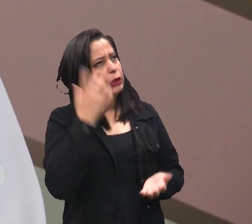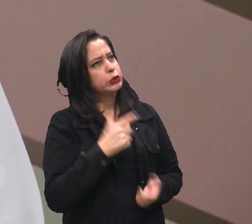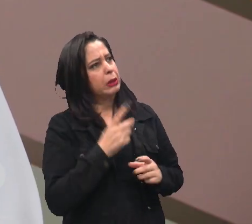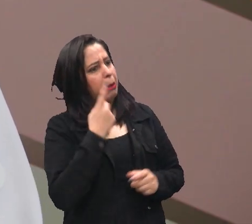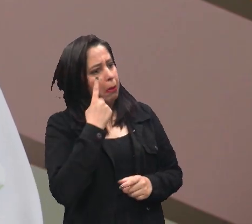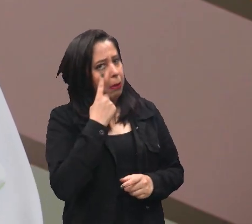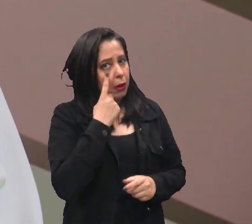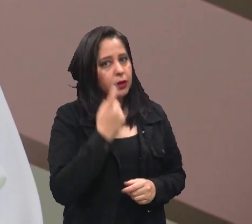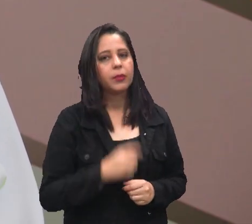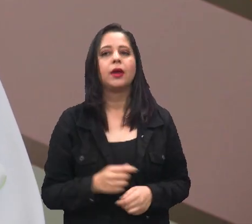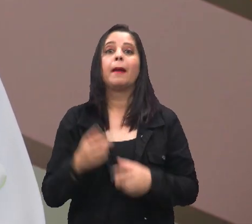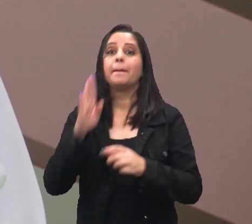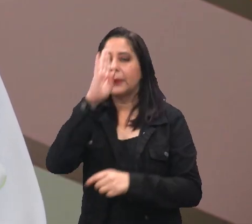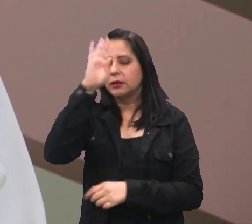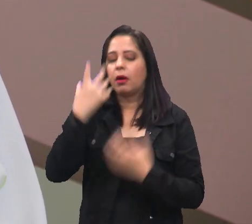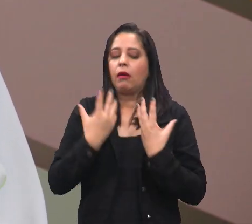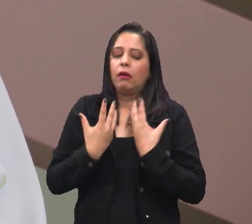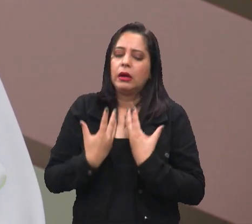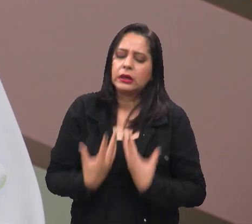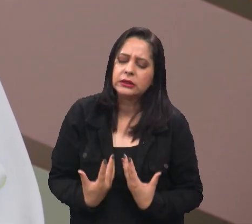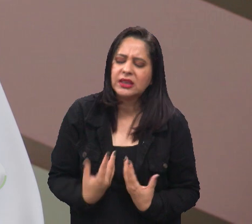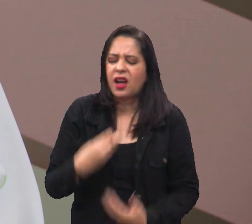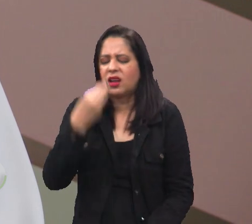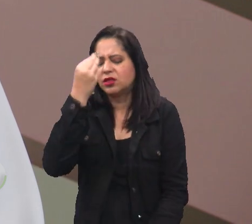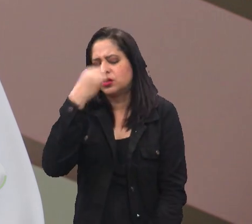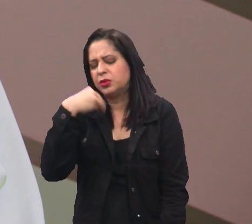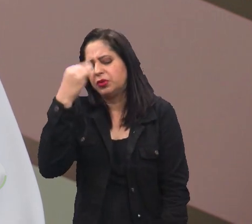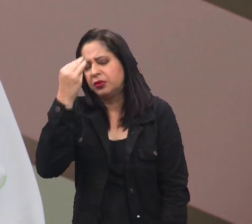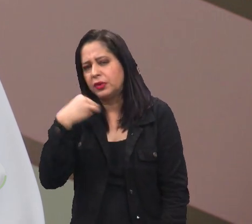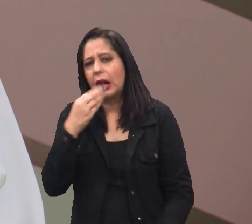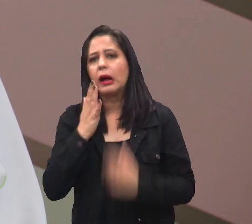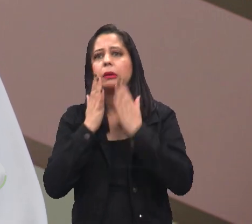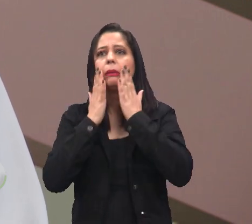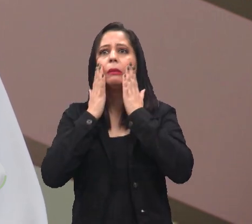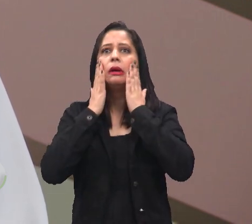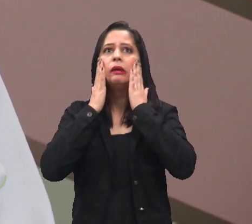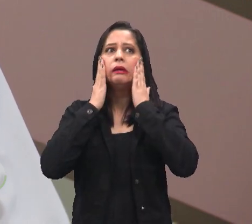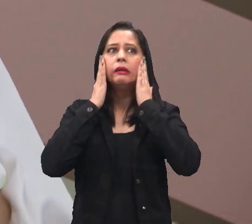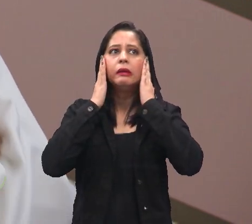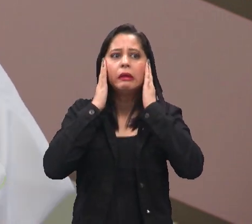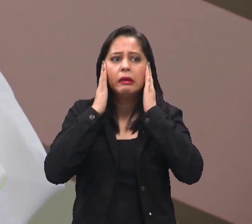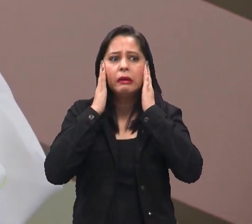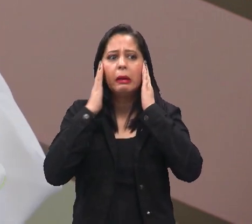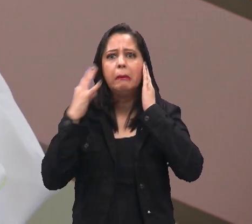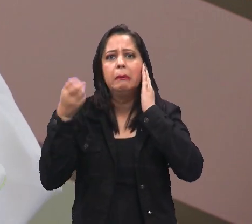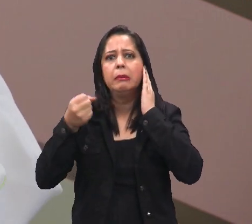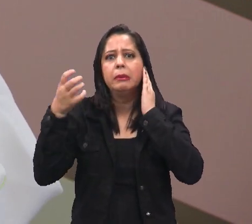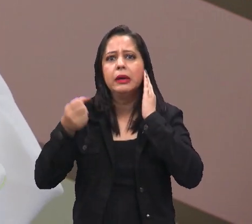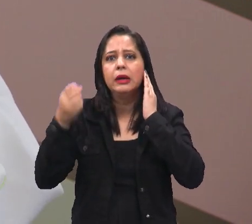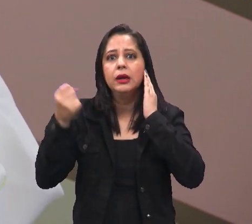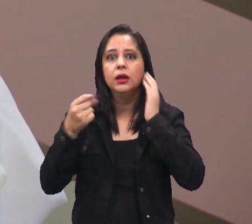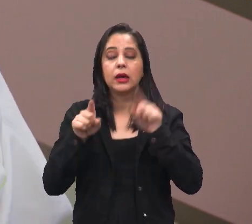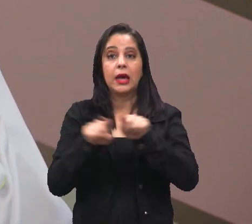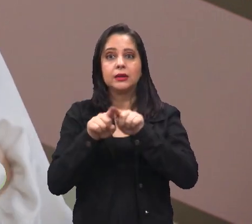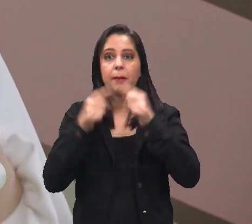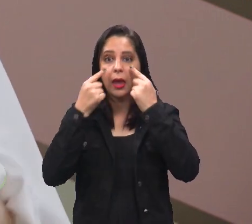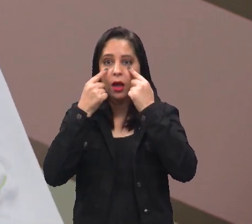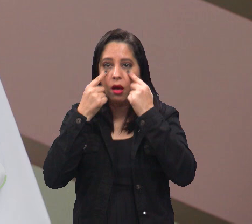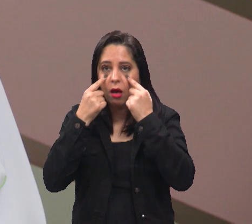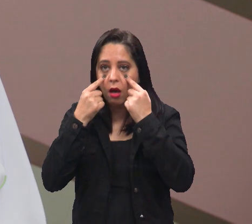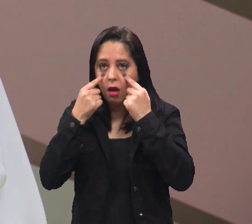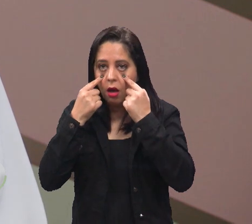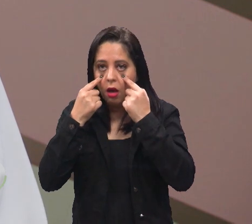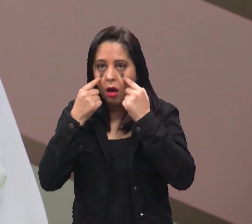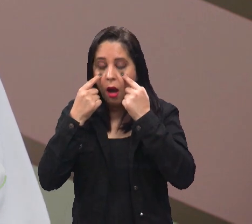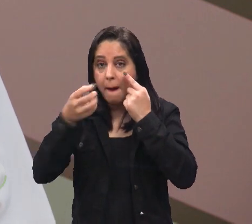é um cansaço, fraqueza, uma palidez na pele, uma palidez cutânea, uma palidez nessa região aqui do olho,